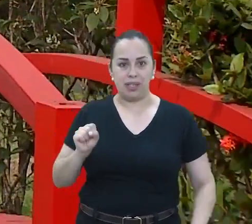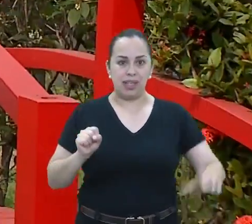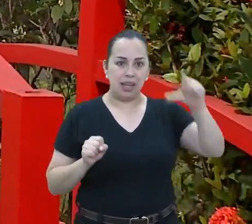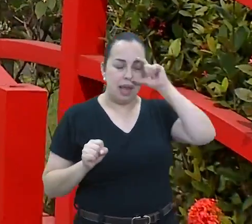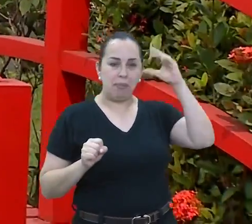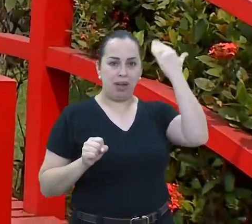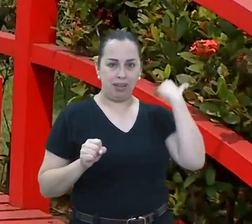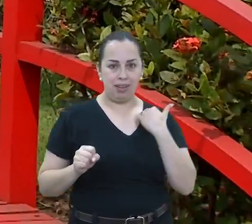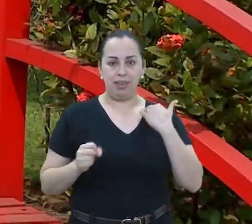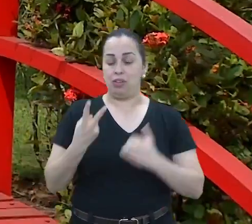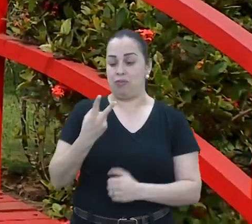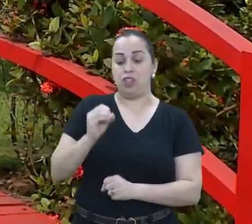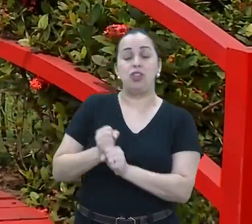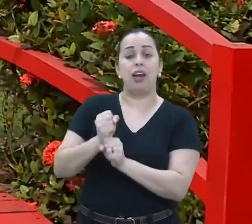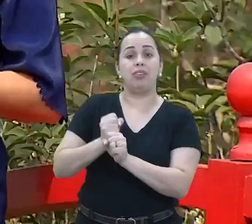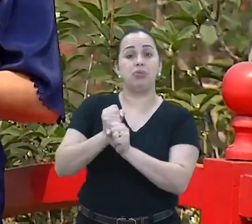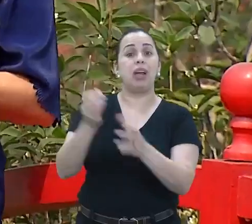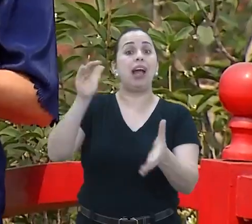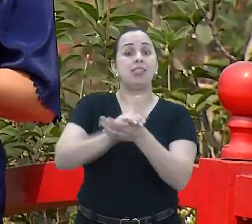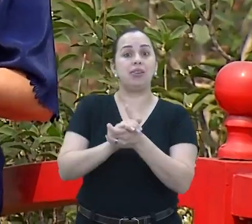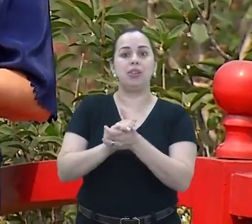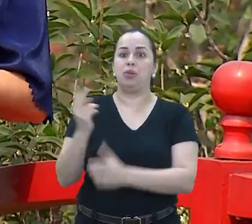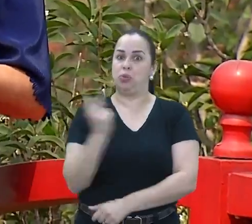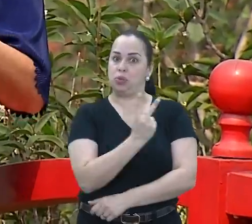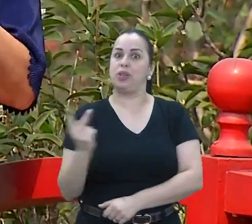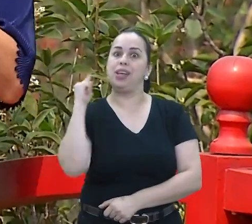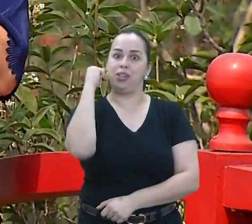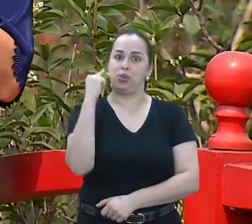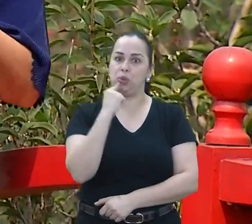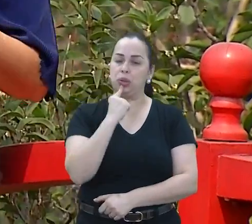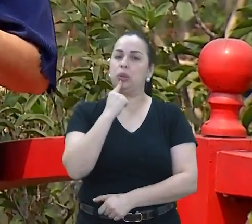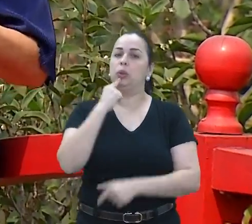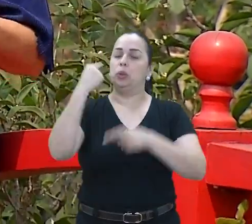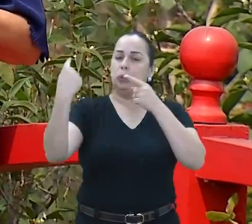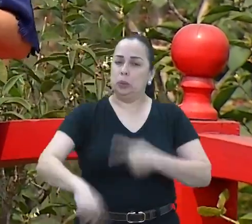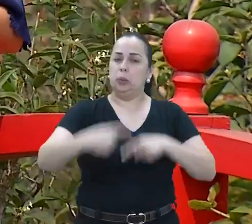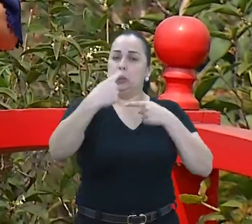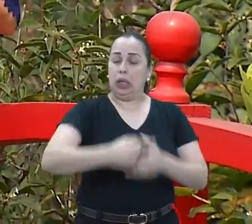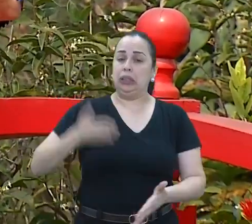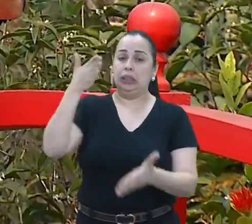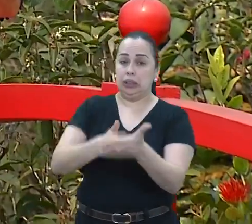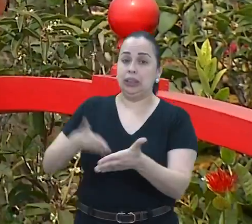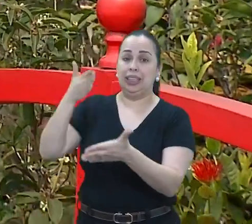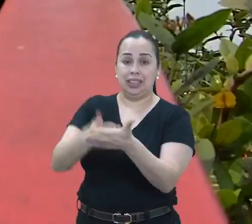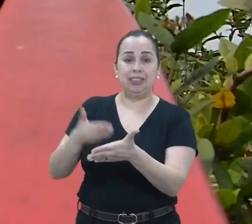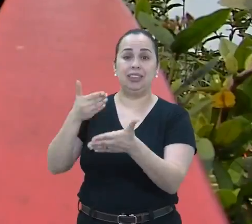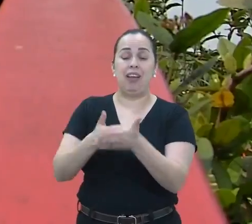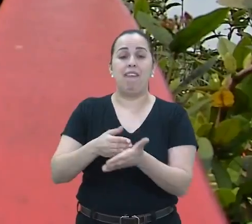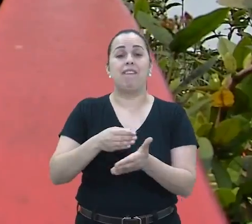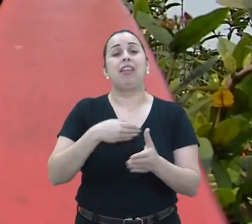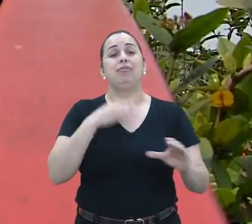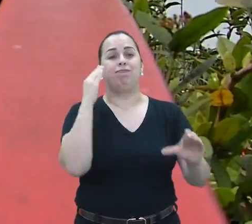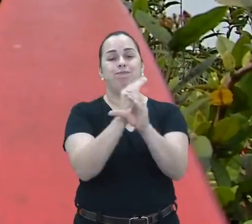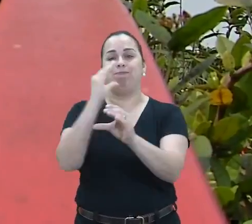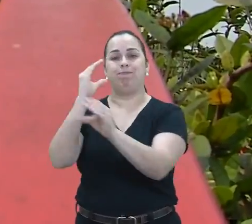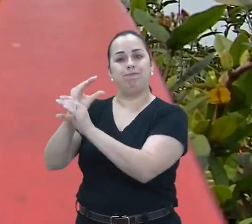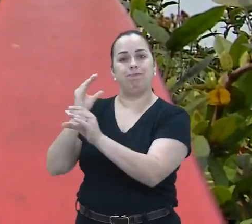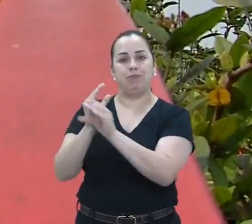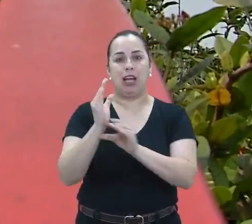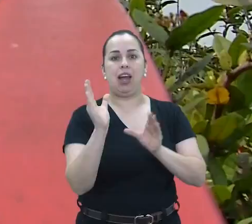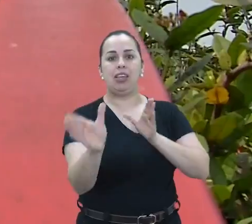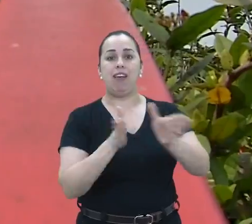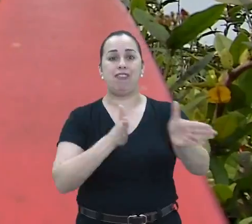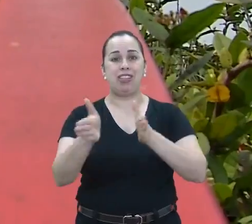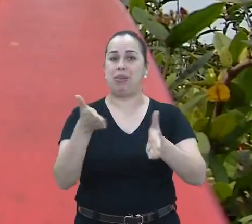são casados há mais de 20 anos. Eles são surdos e juntos já enfrentaram muitos desafios. Uma das barreiras que encontram